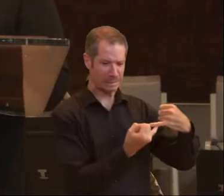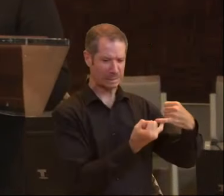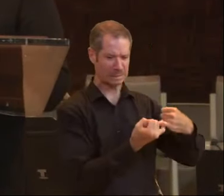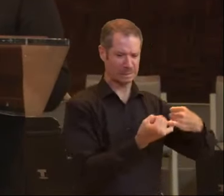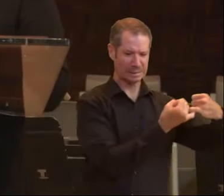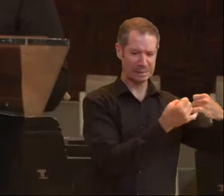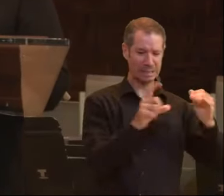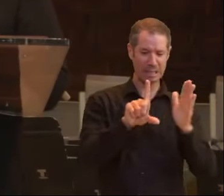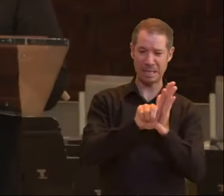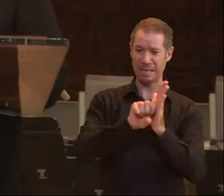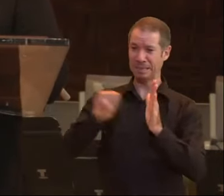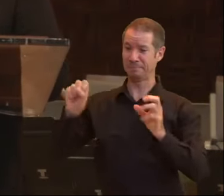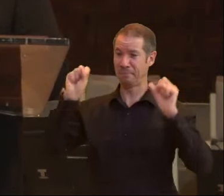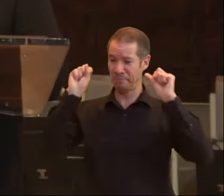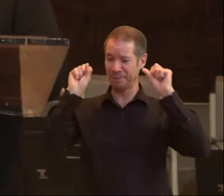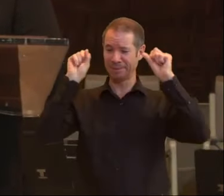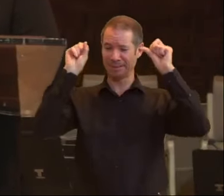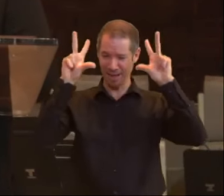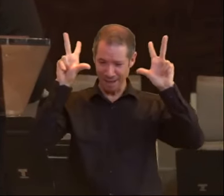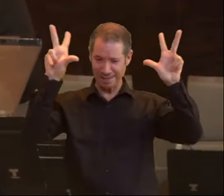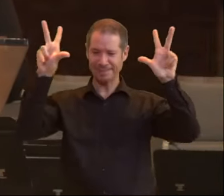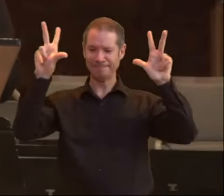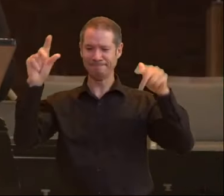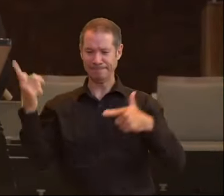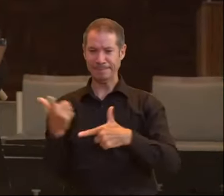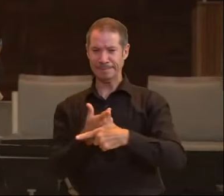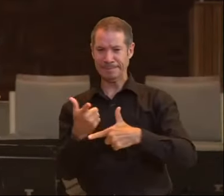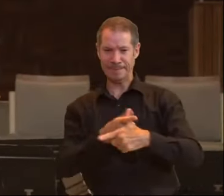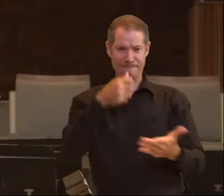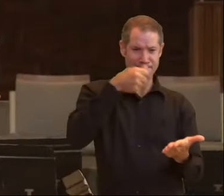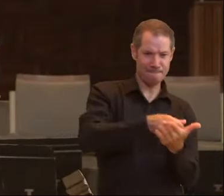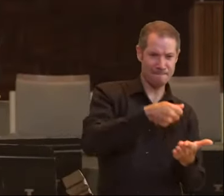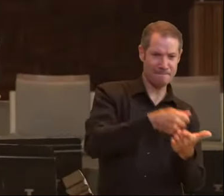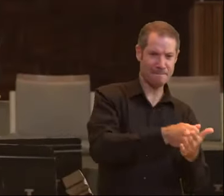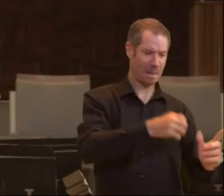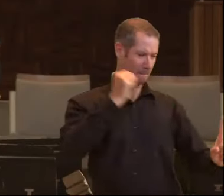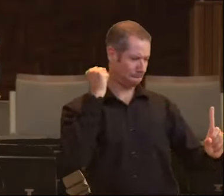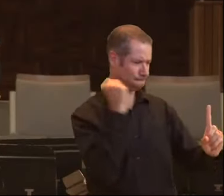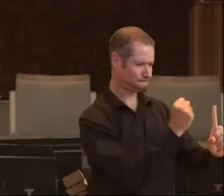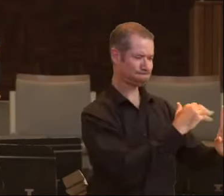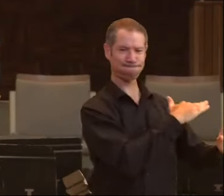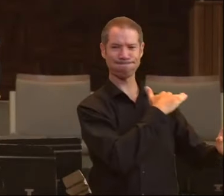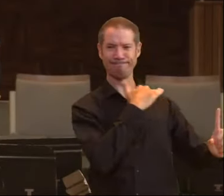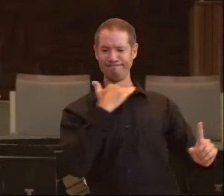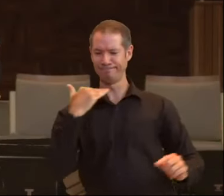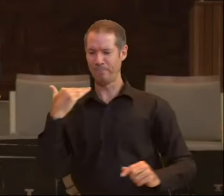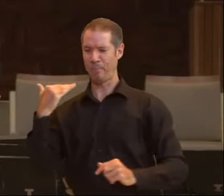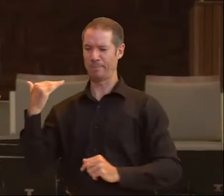adulterasse na lei de Moisés deveria morrer.